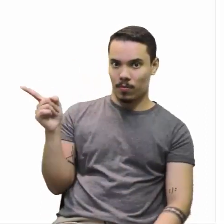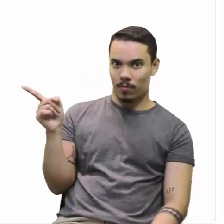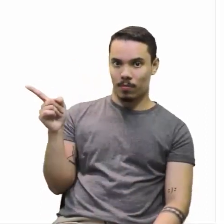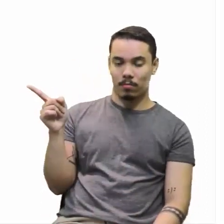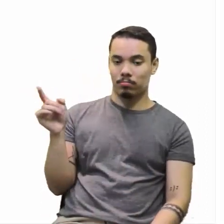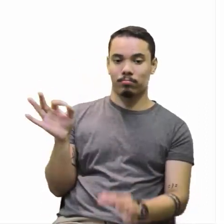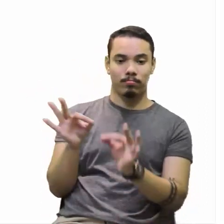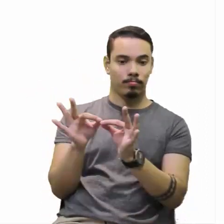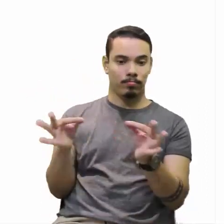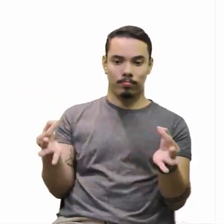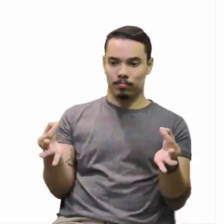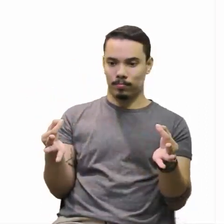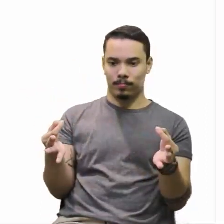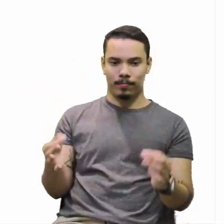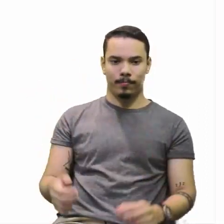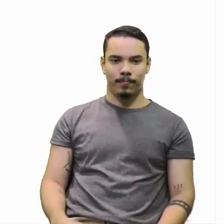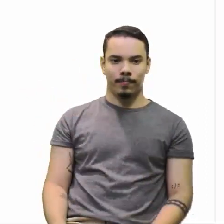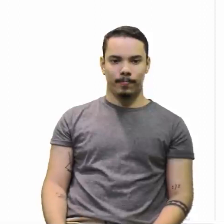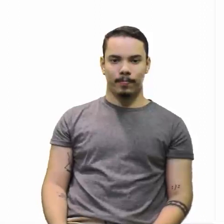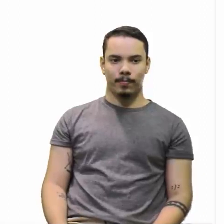Simples o gráfico.